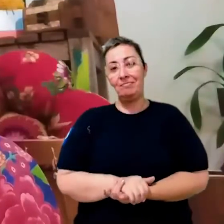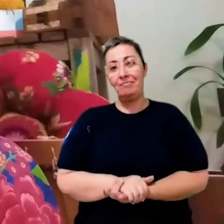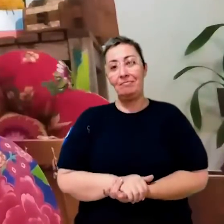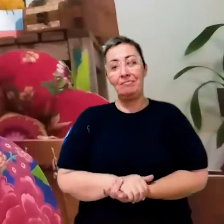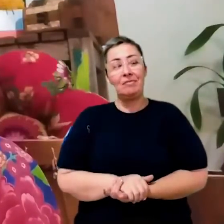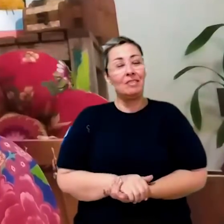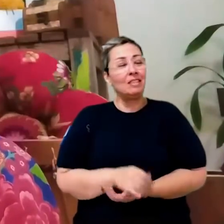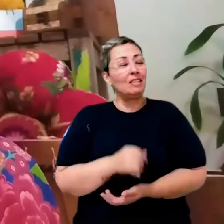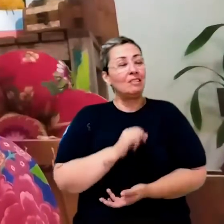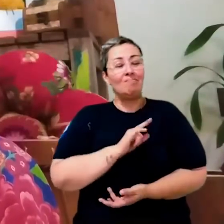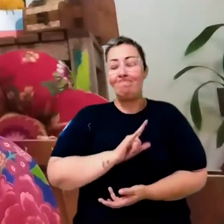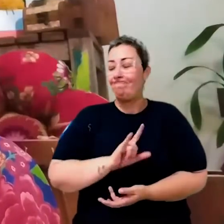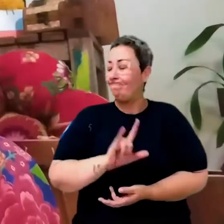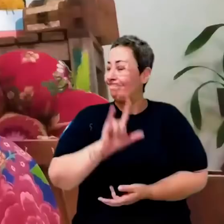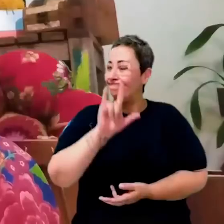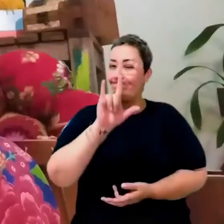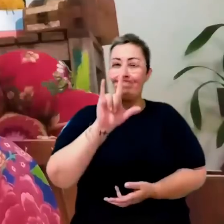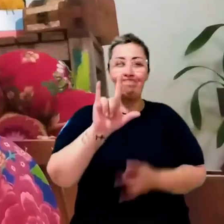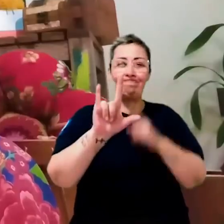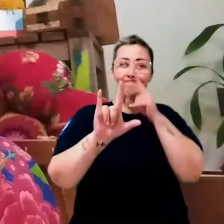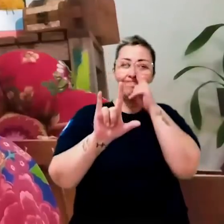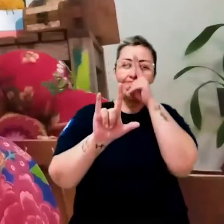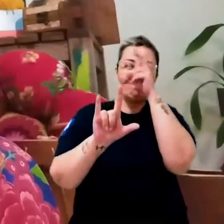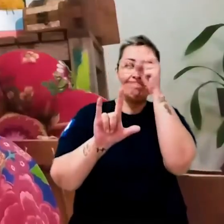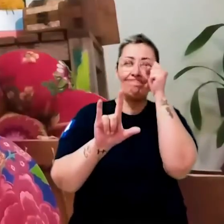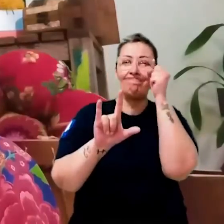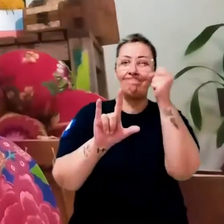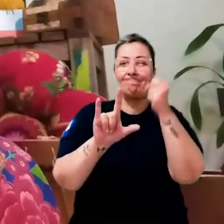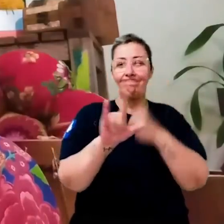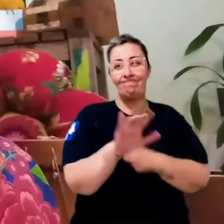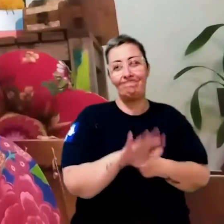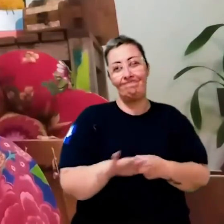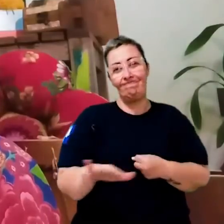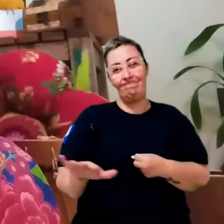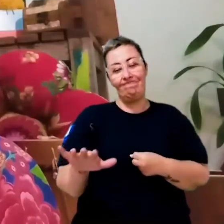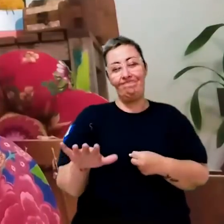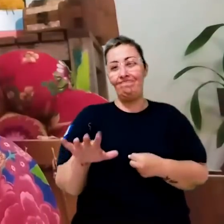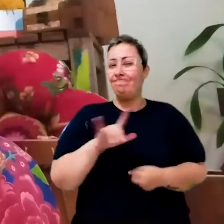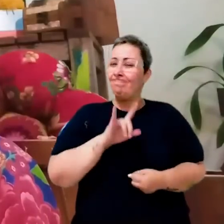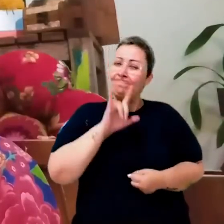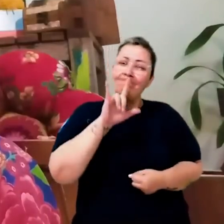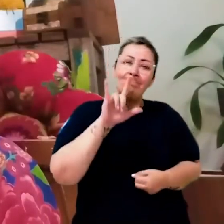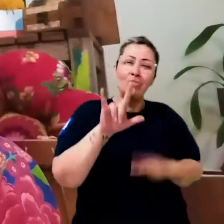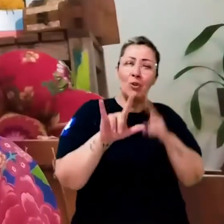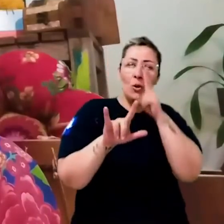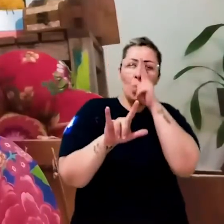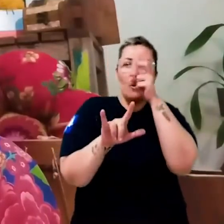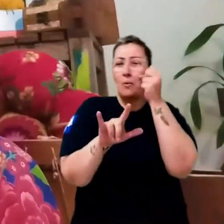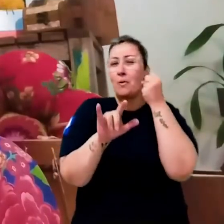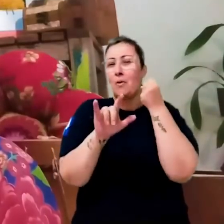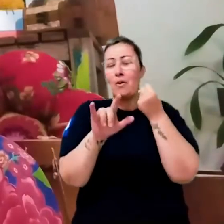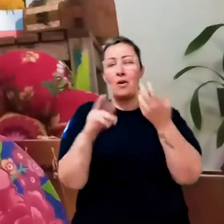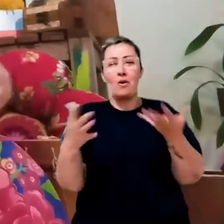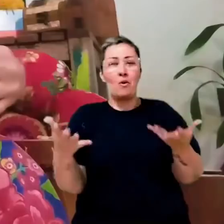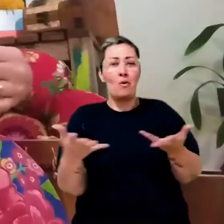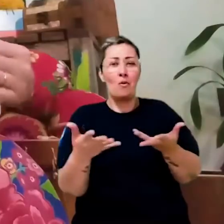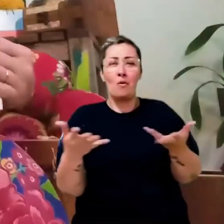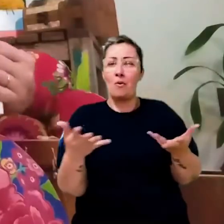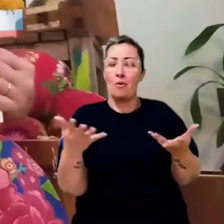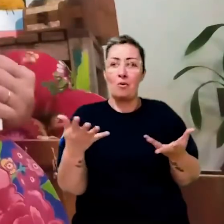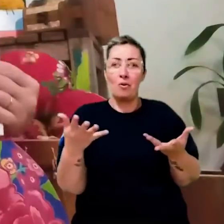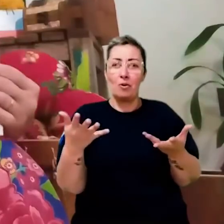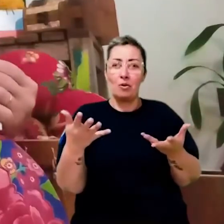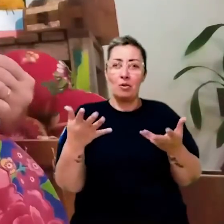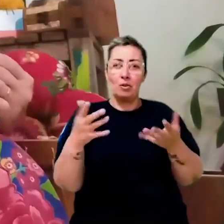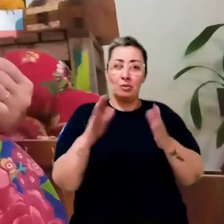Como é grande o meu amor por você, criança. É tão grande que hoje eu trago